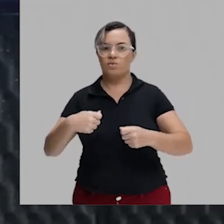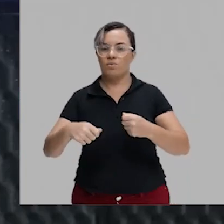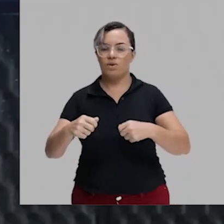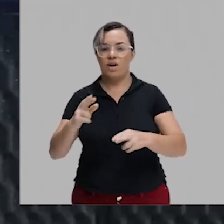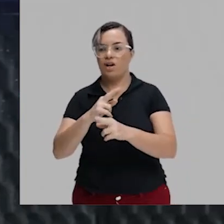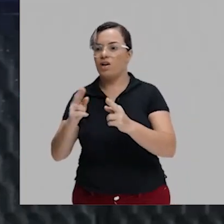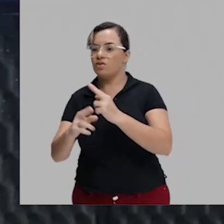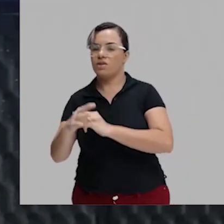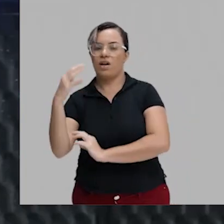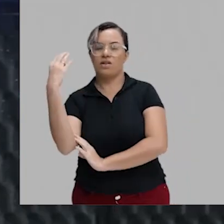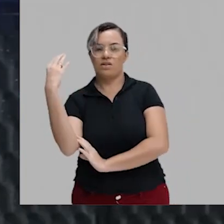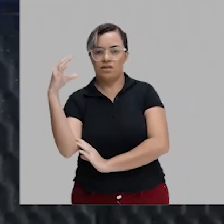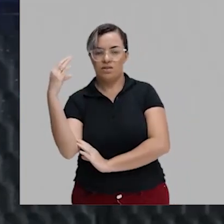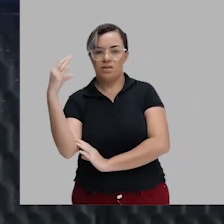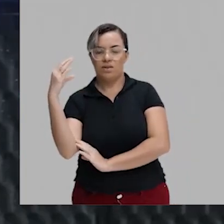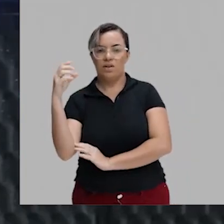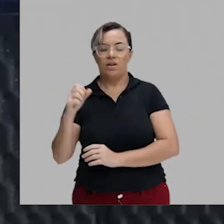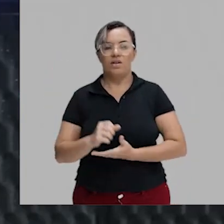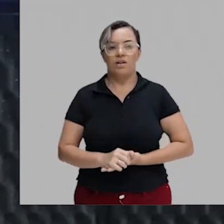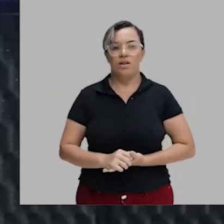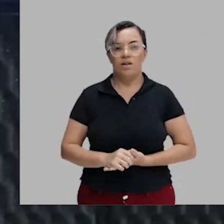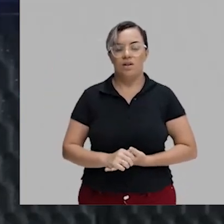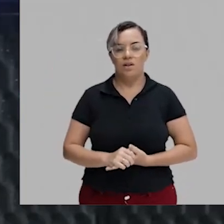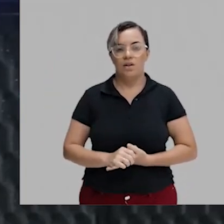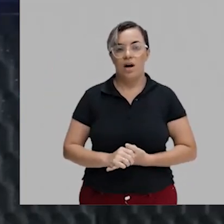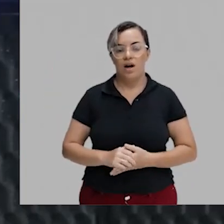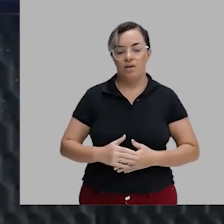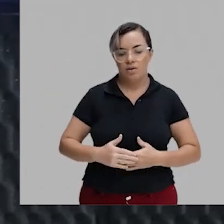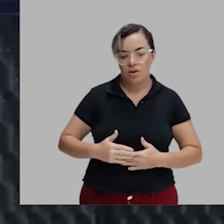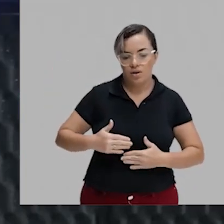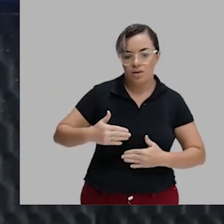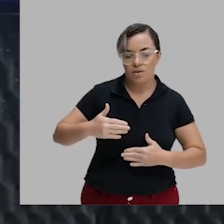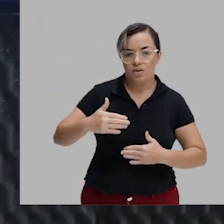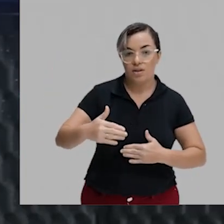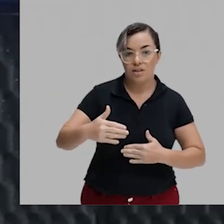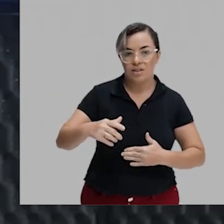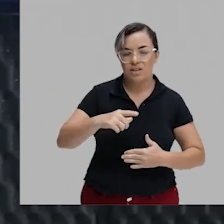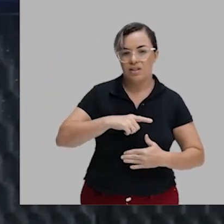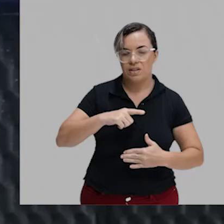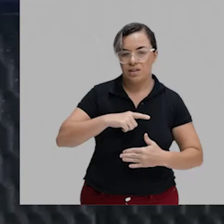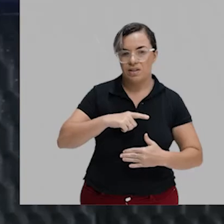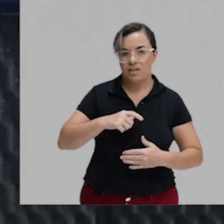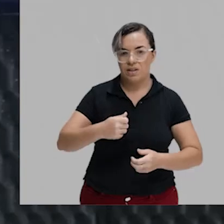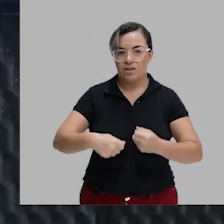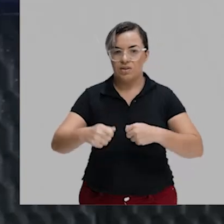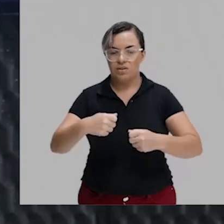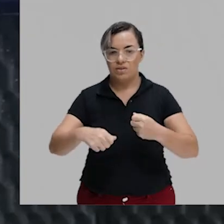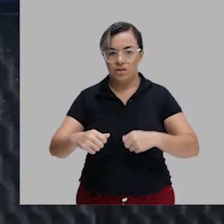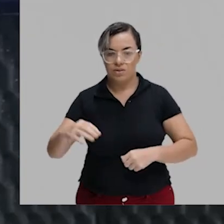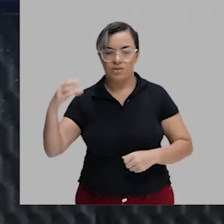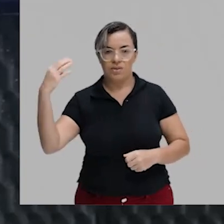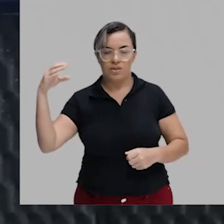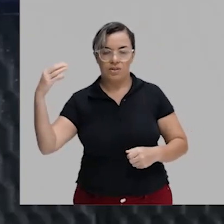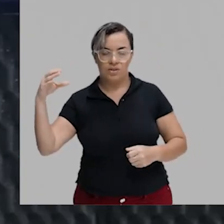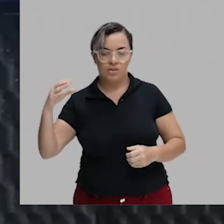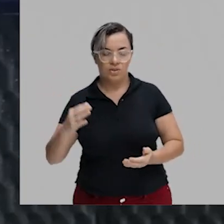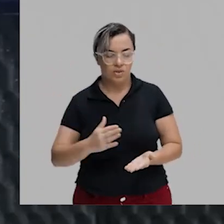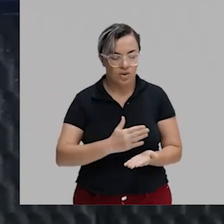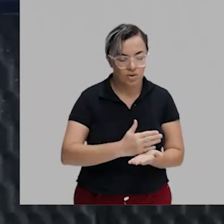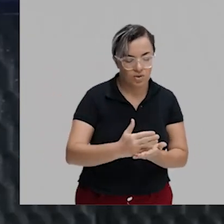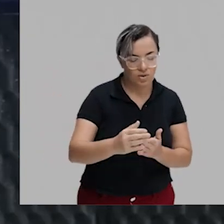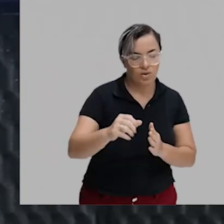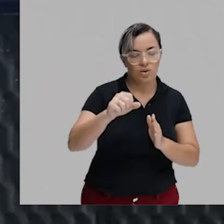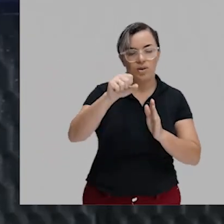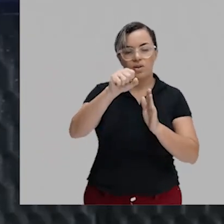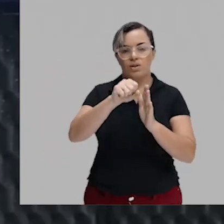economia como ciência, ela só passa a existir a partir do século XVIII. Lá